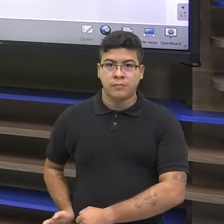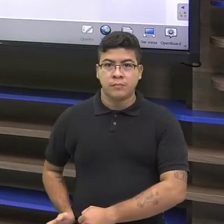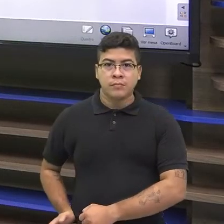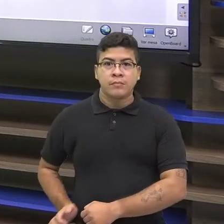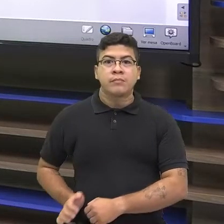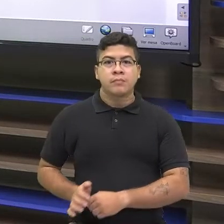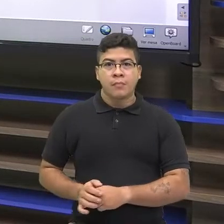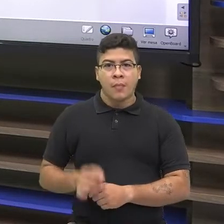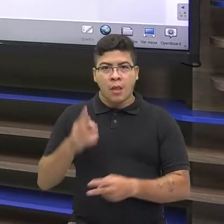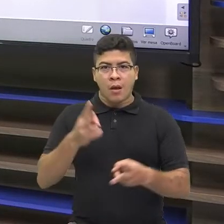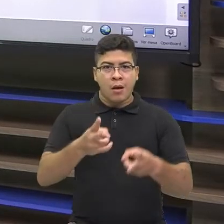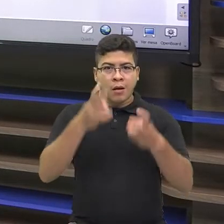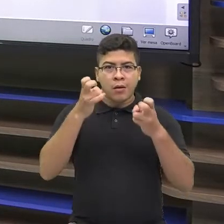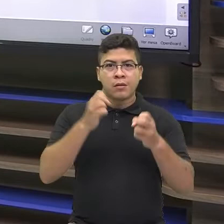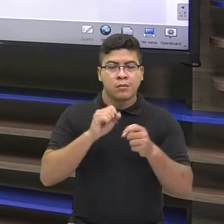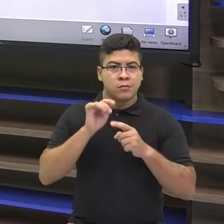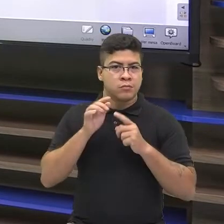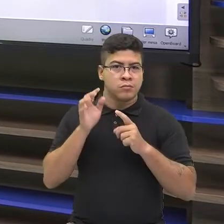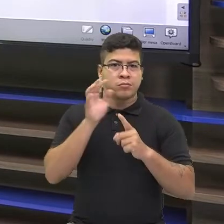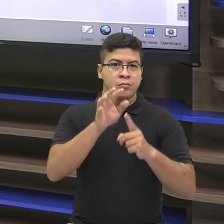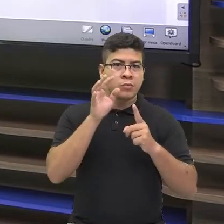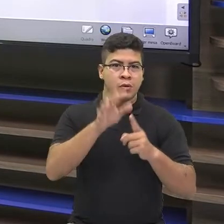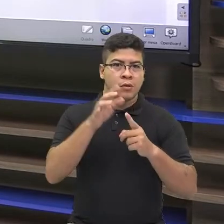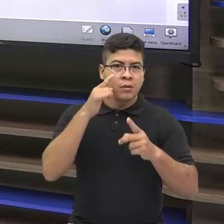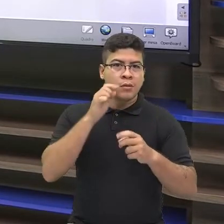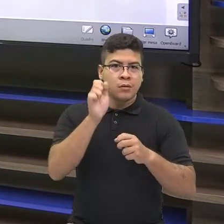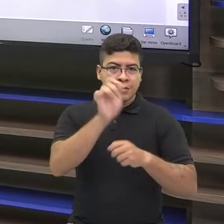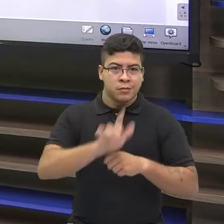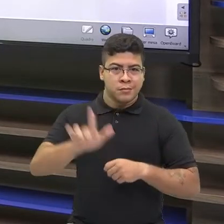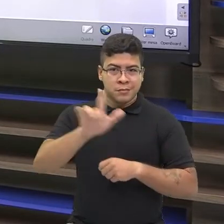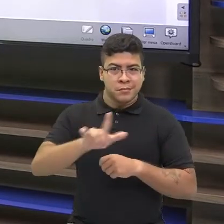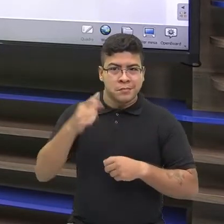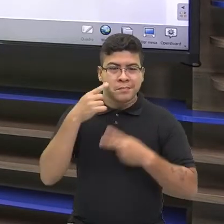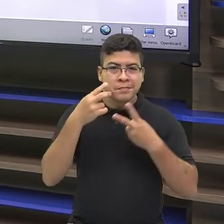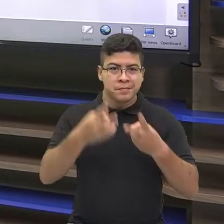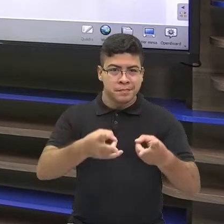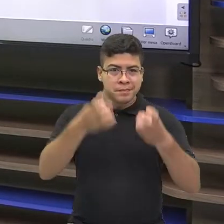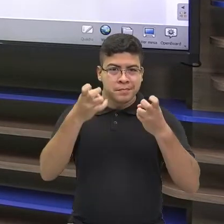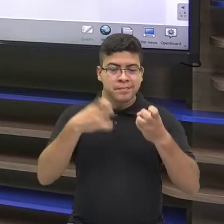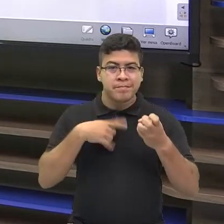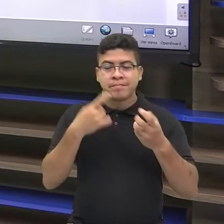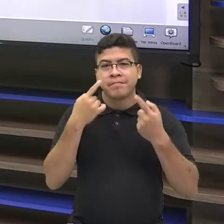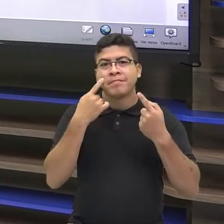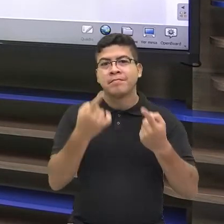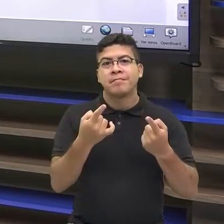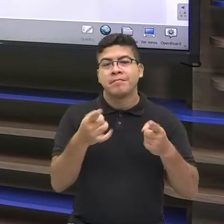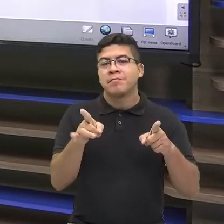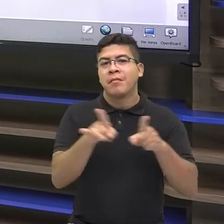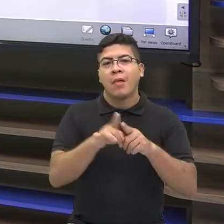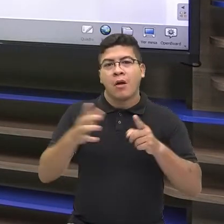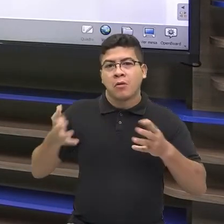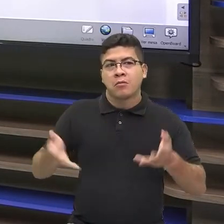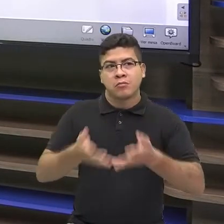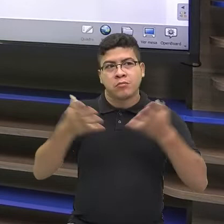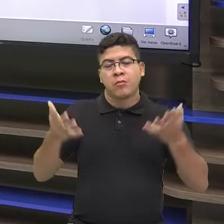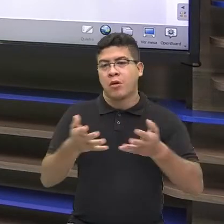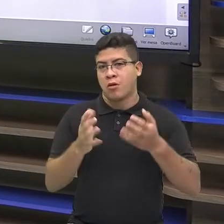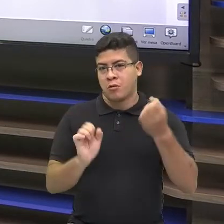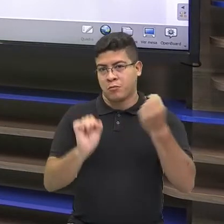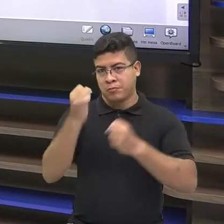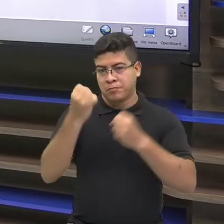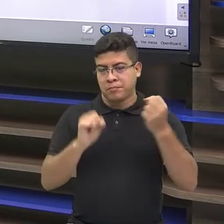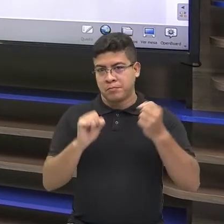Notaram a influência do futurismo na literatura? Então, ele exalta a máquina. Olha só, vamos observar aí no